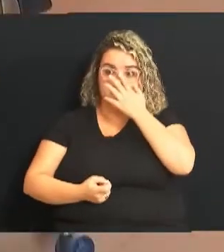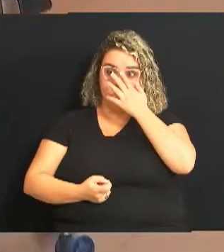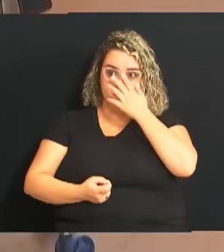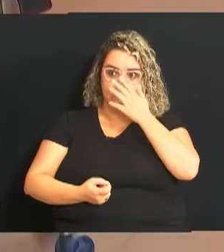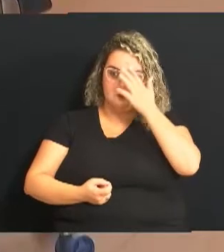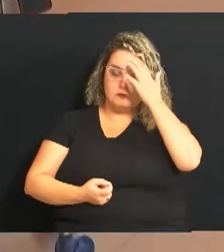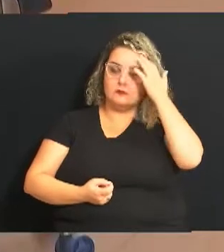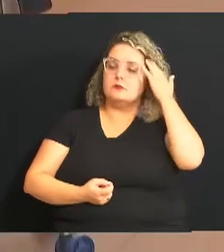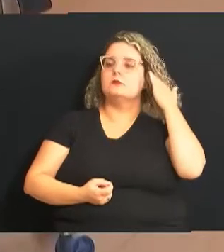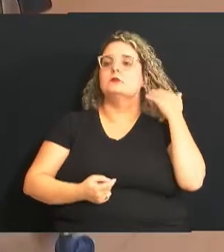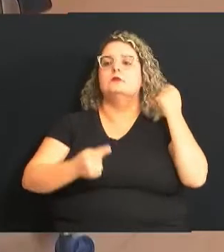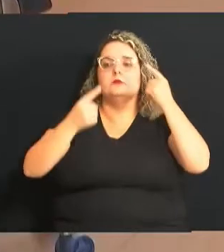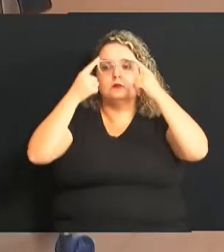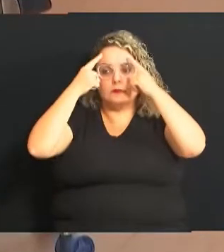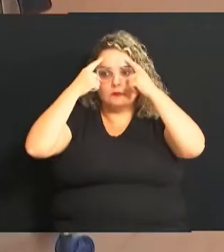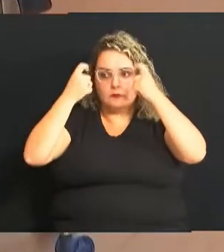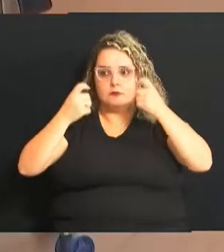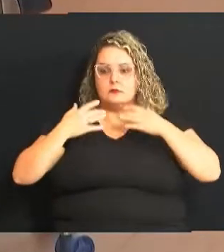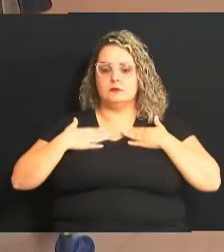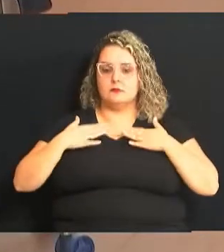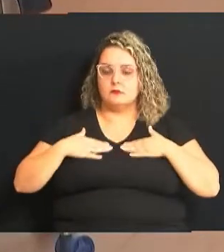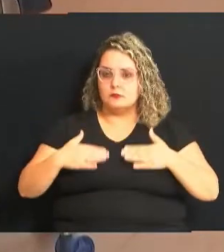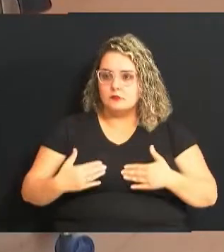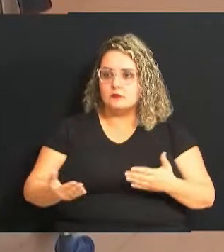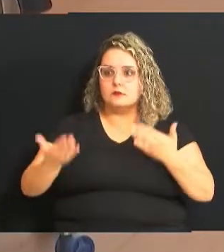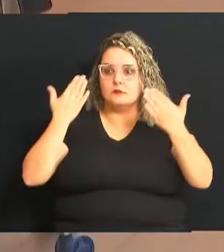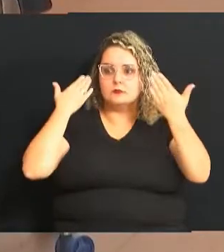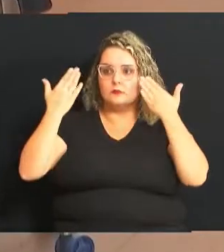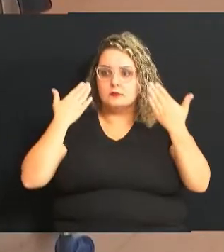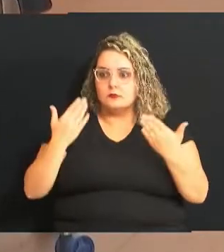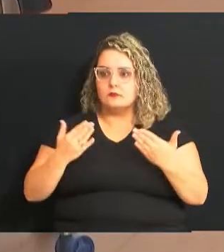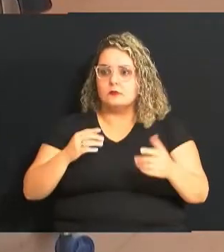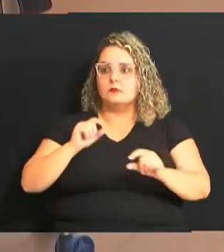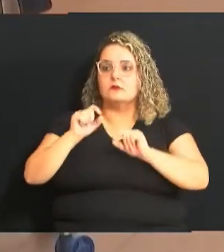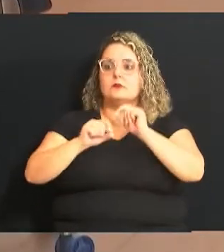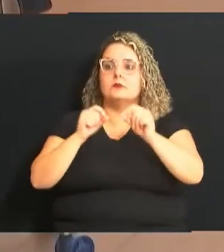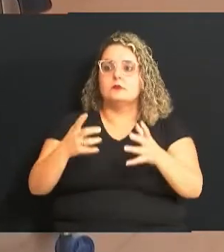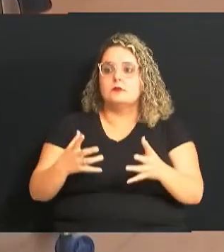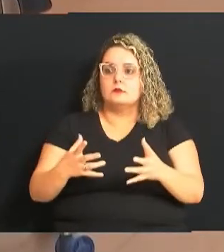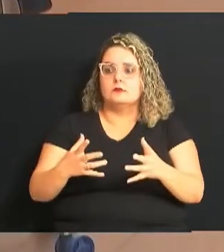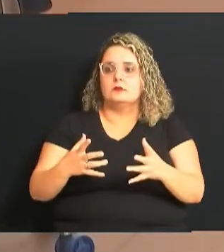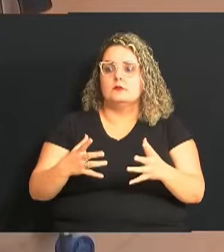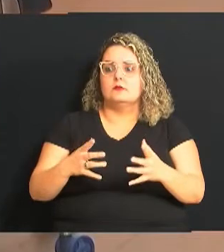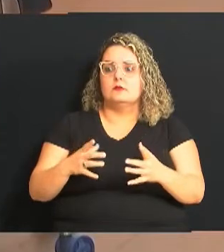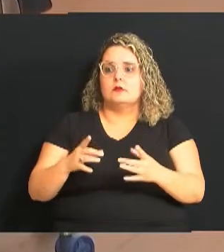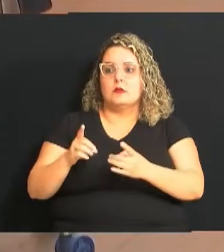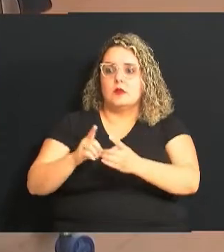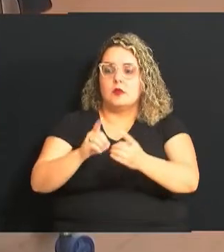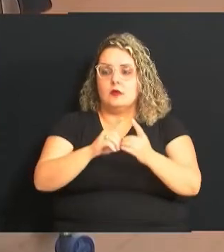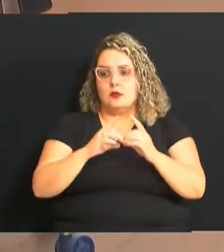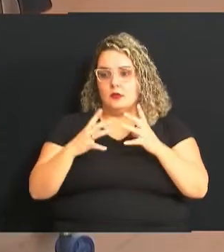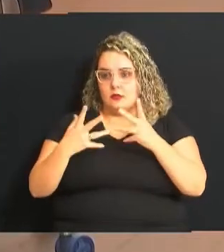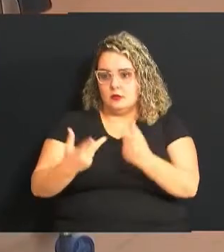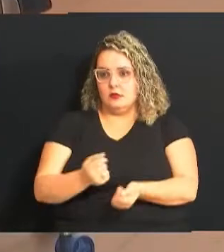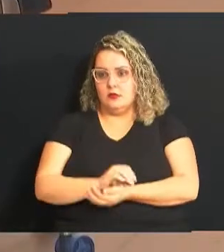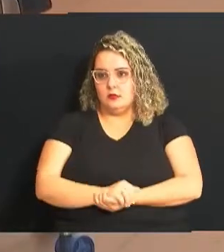a violência física, psicológica? O que abarca tudo isso?